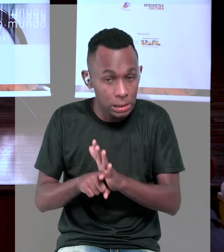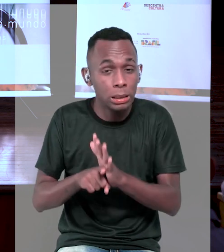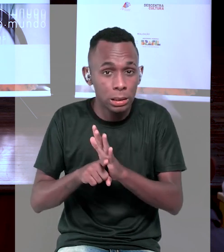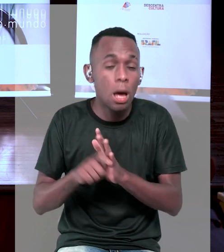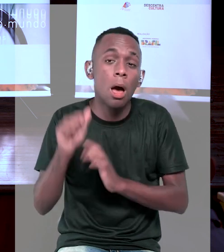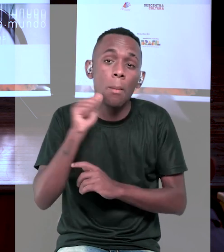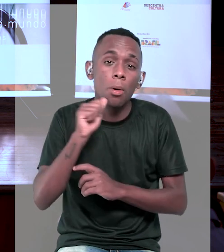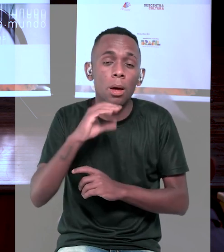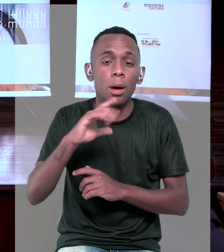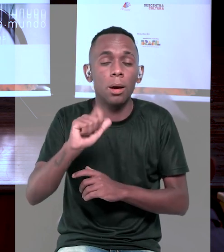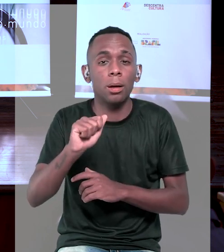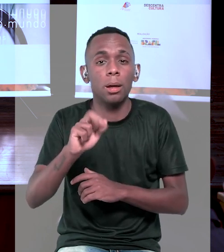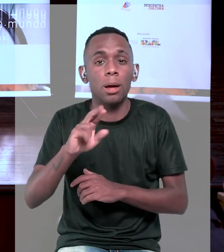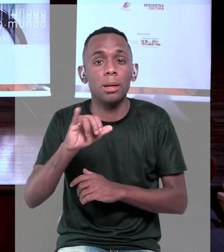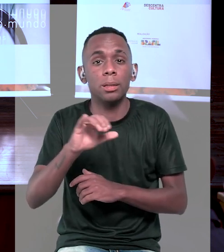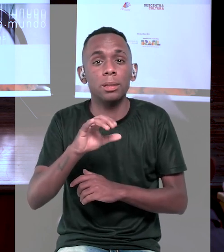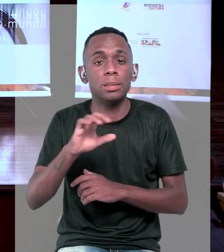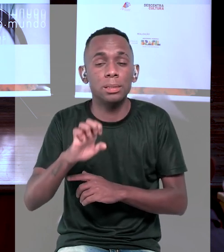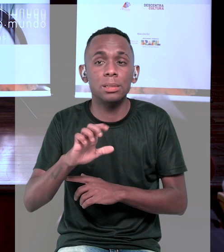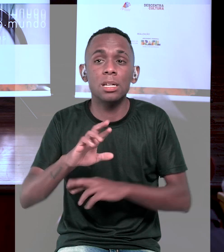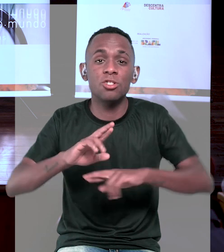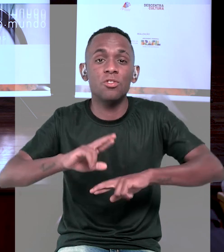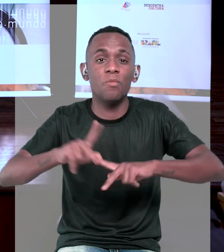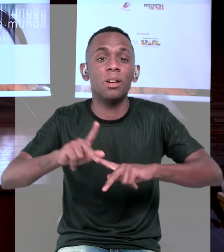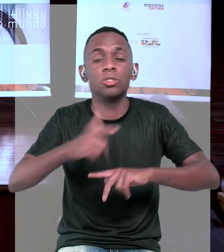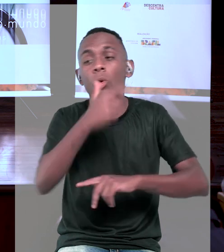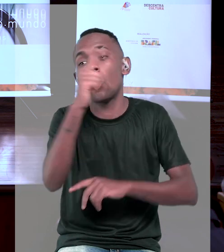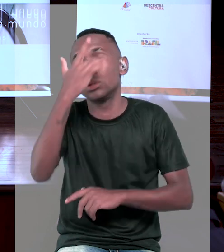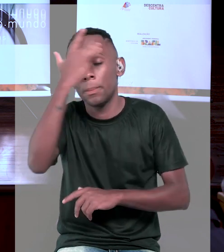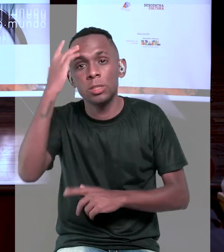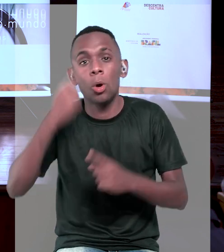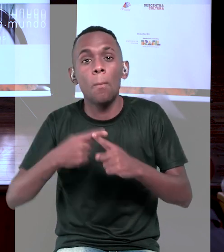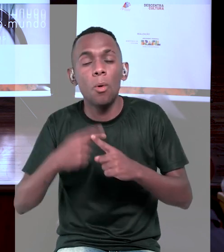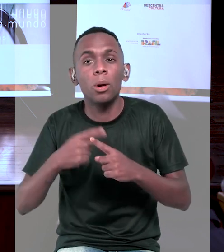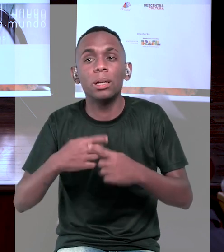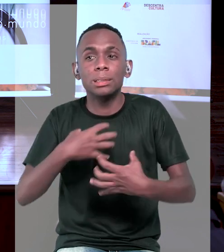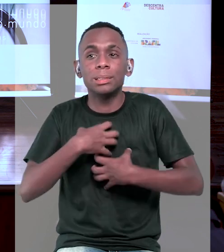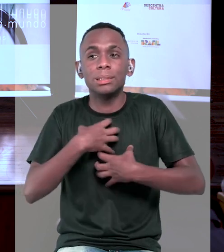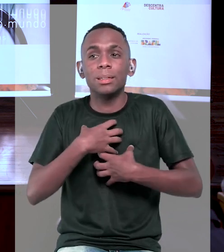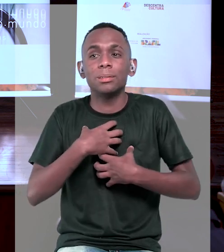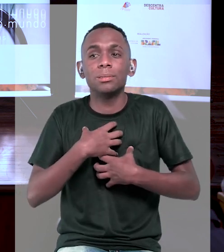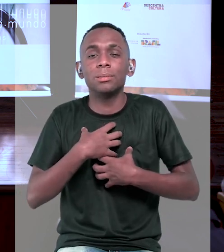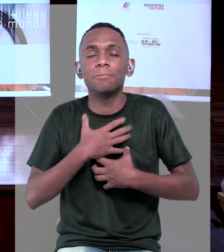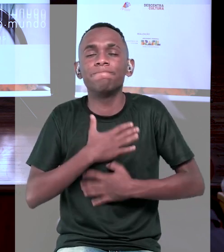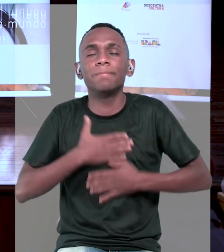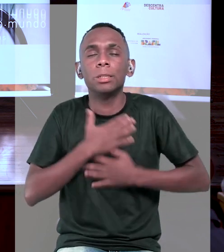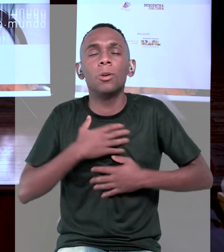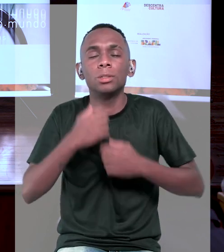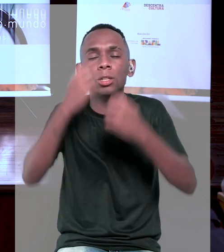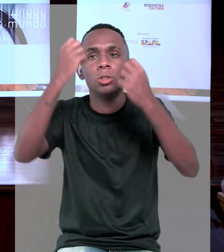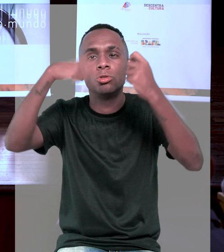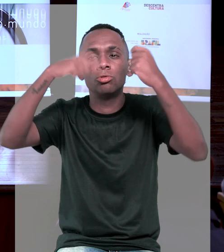Clarice se distingue dos demais porque tem prazer em deixar a chuva cair no rosto. Isso